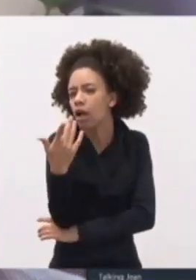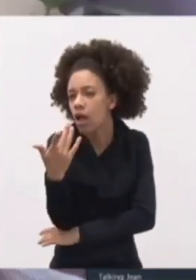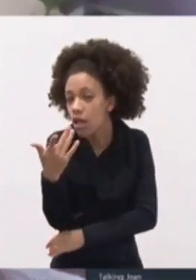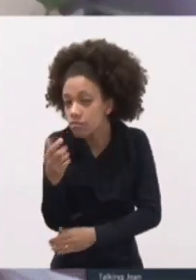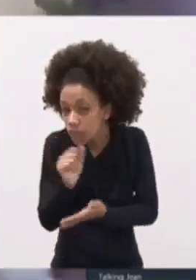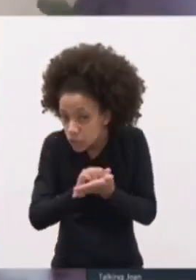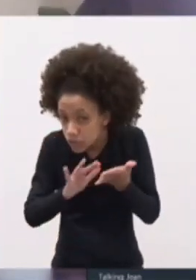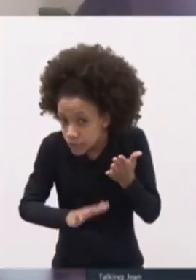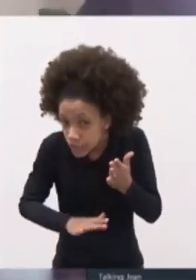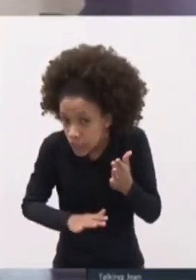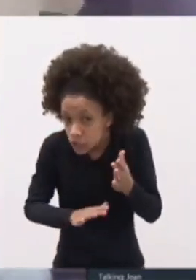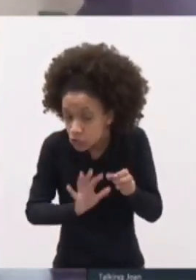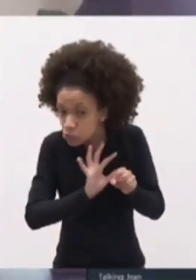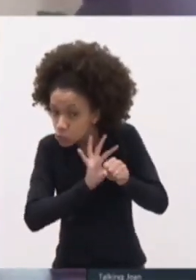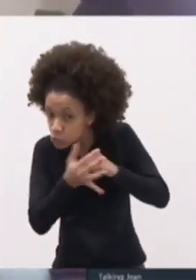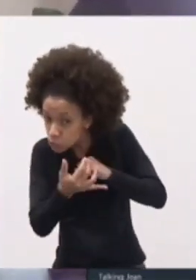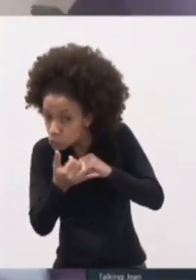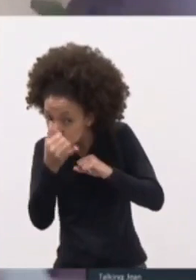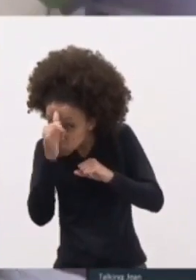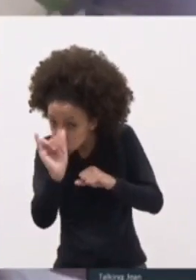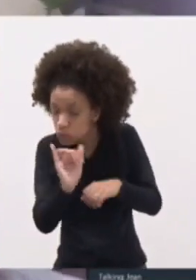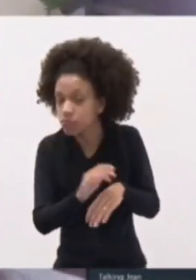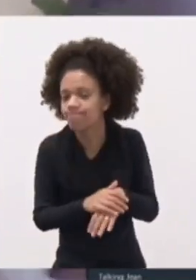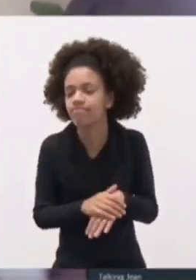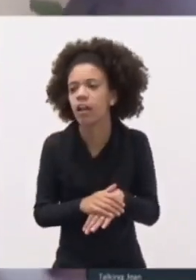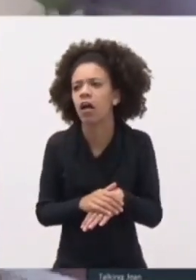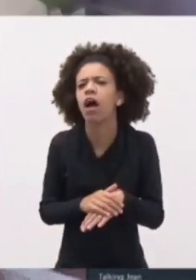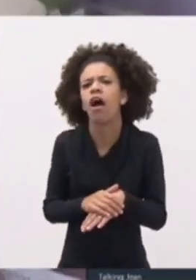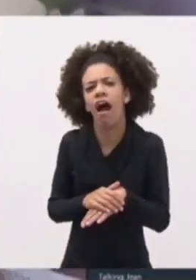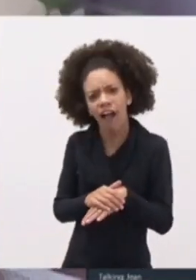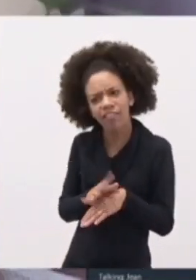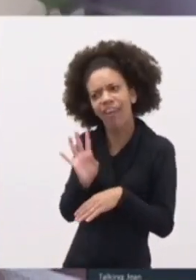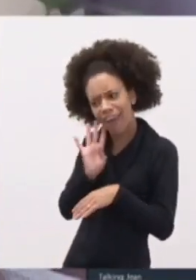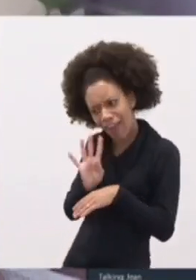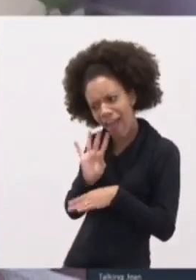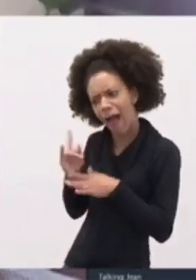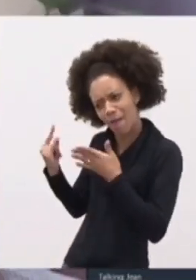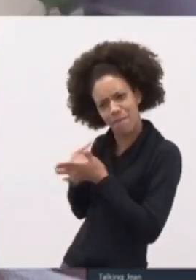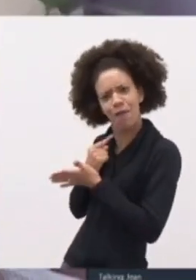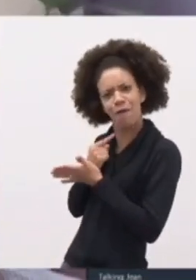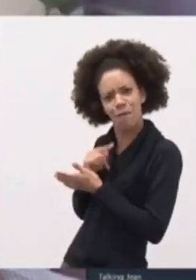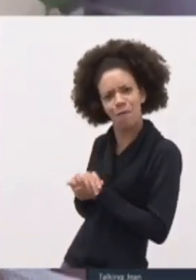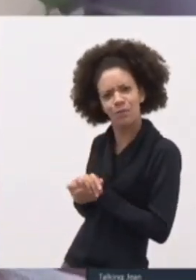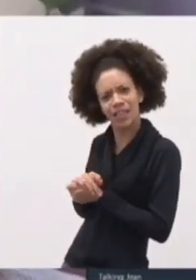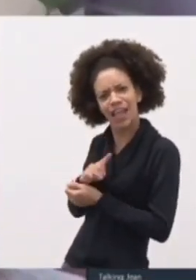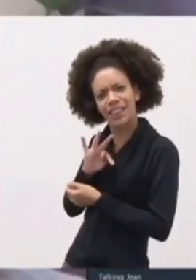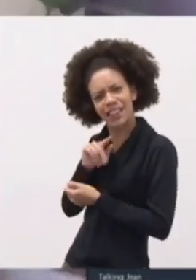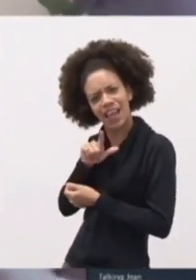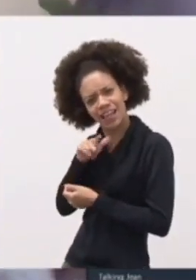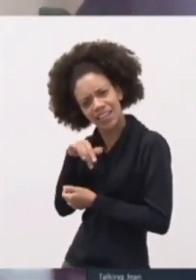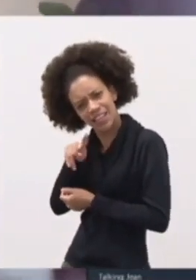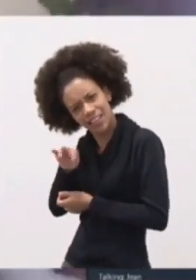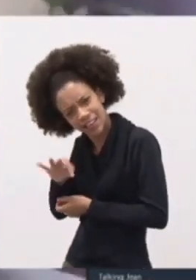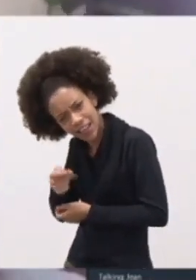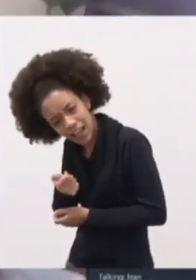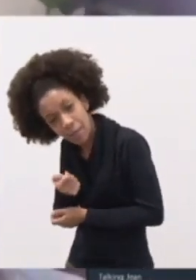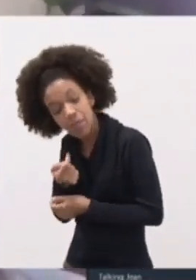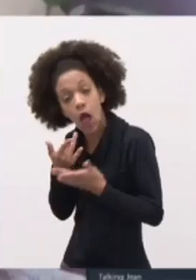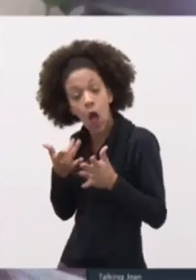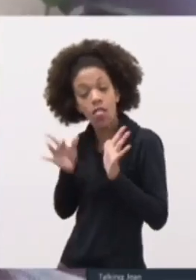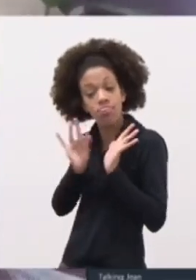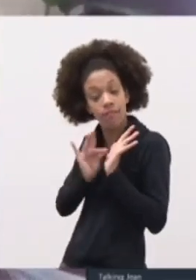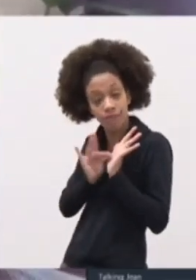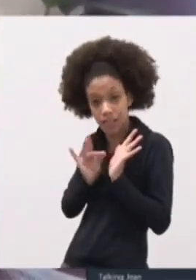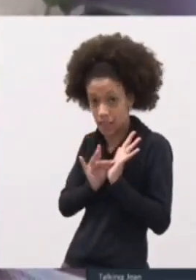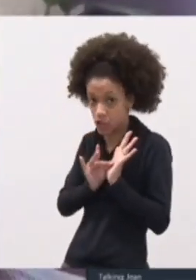atividades durante a pandemia. Puxa, super obrigado pela pergunta, Thalita. Na verdade, eu vou convidar